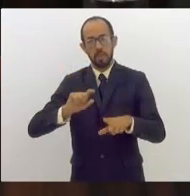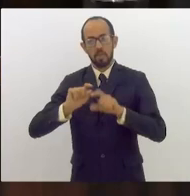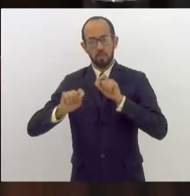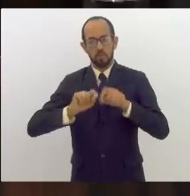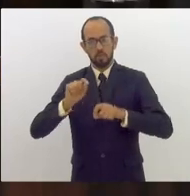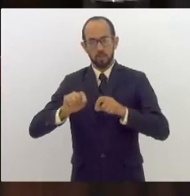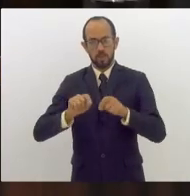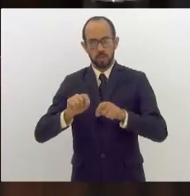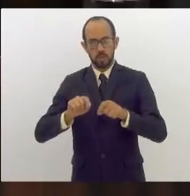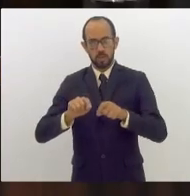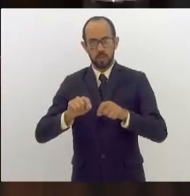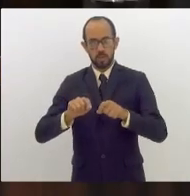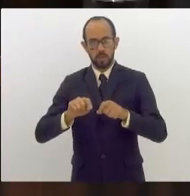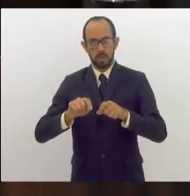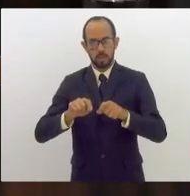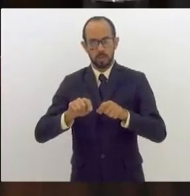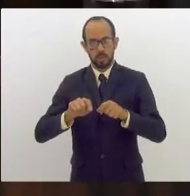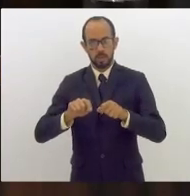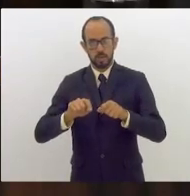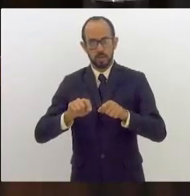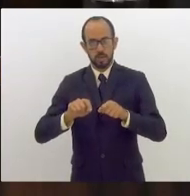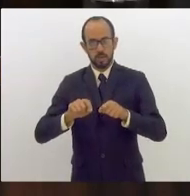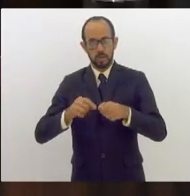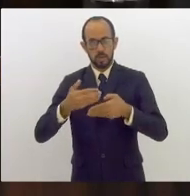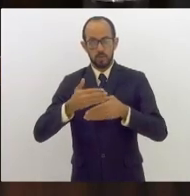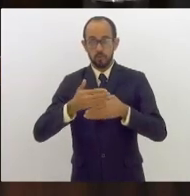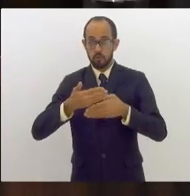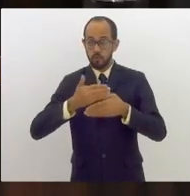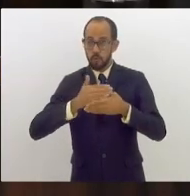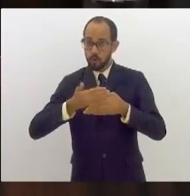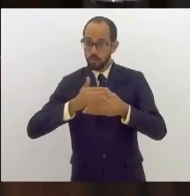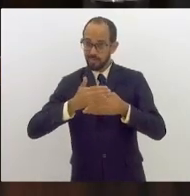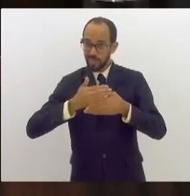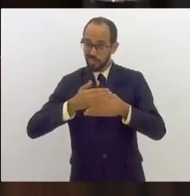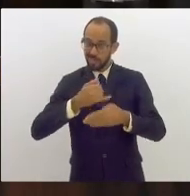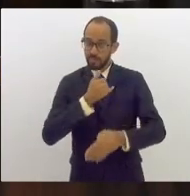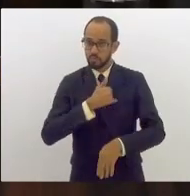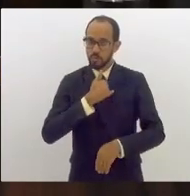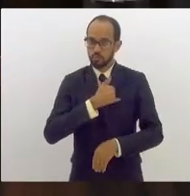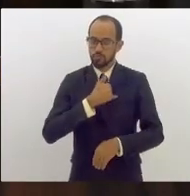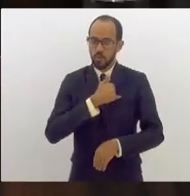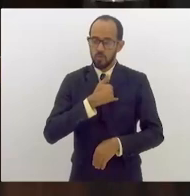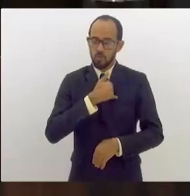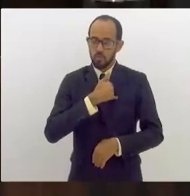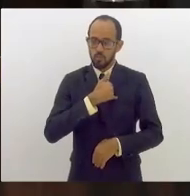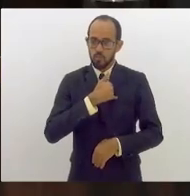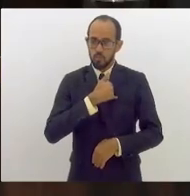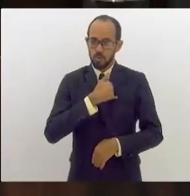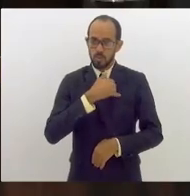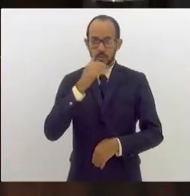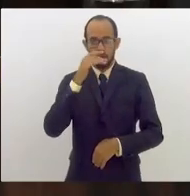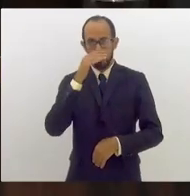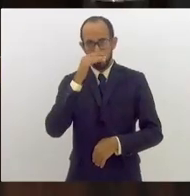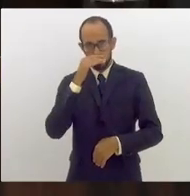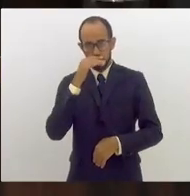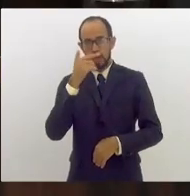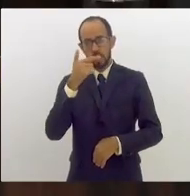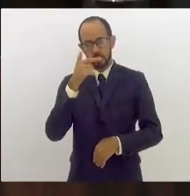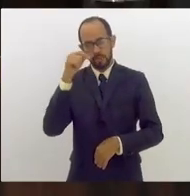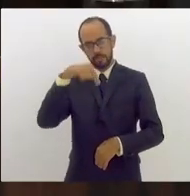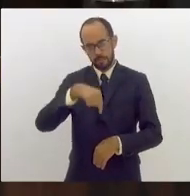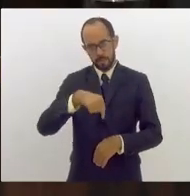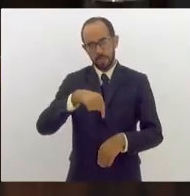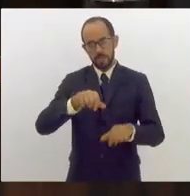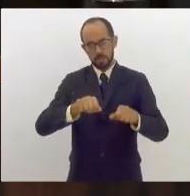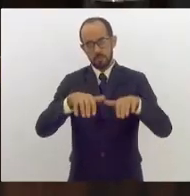exatamente estar ao lado faz fronteira com o município de São João de Meriti que curiosamente hoje até esteve aqui no nosso